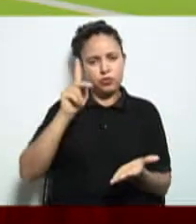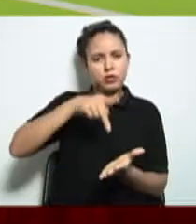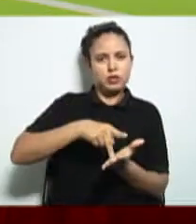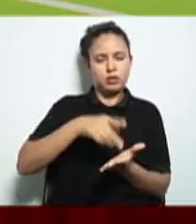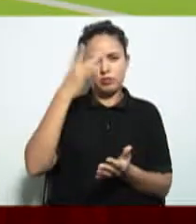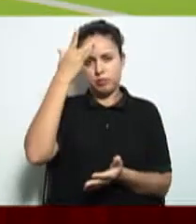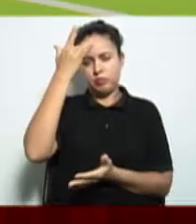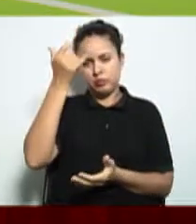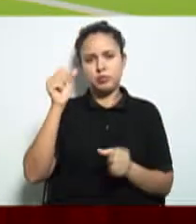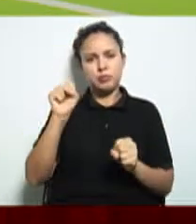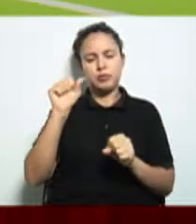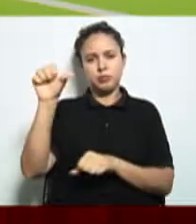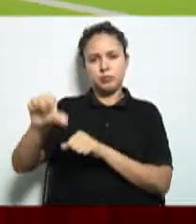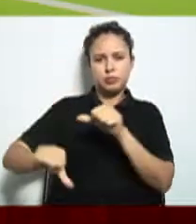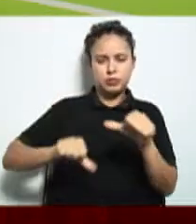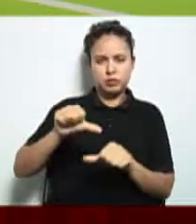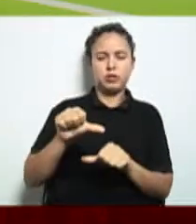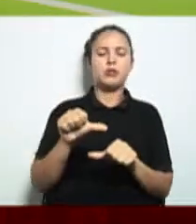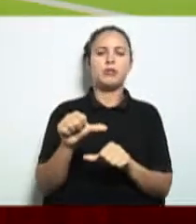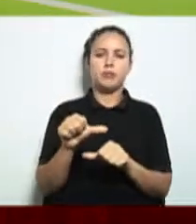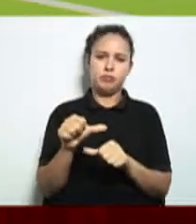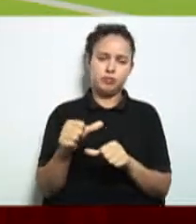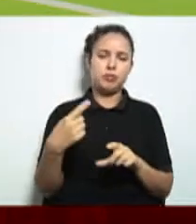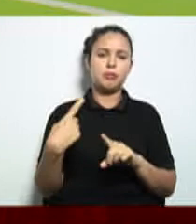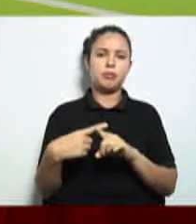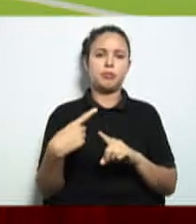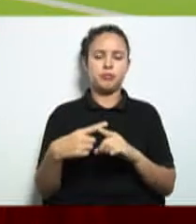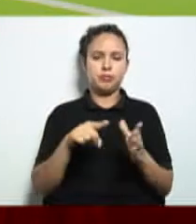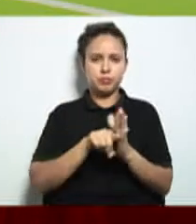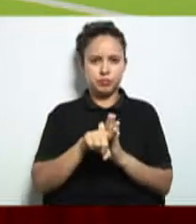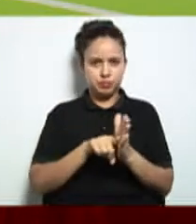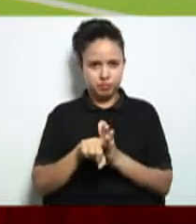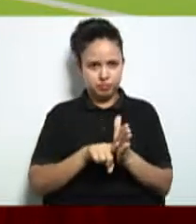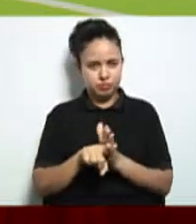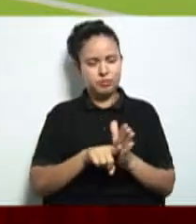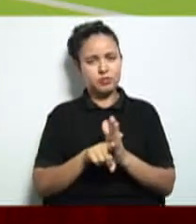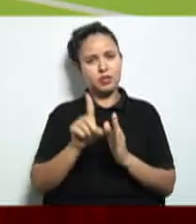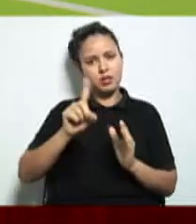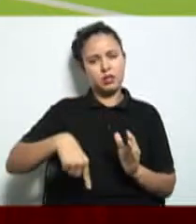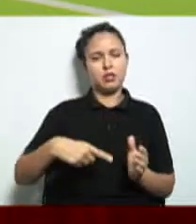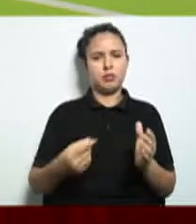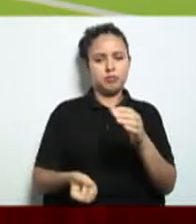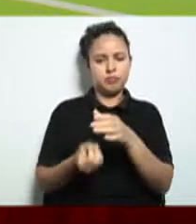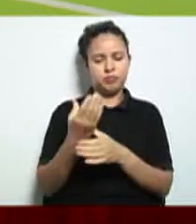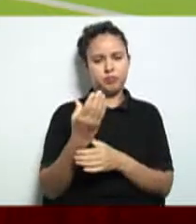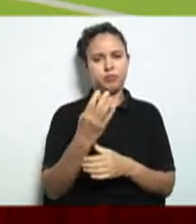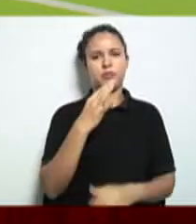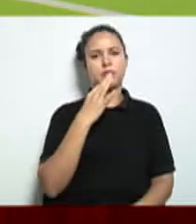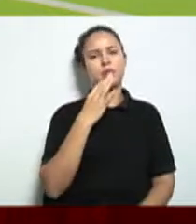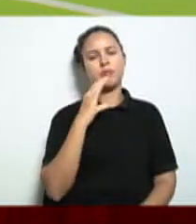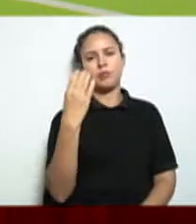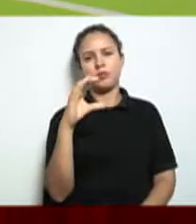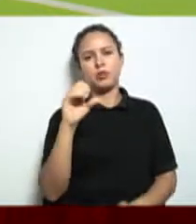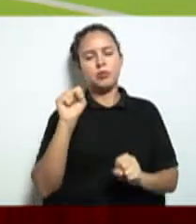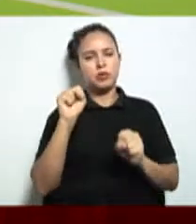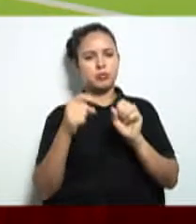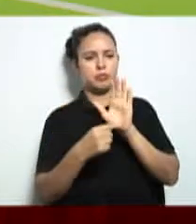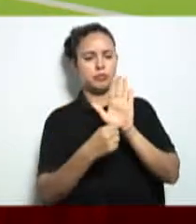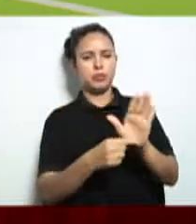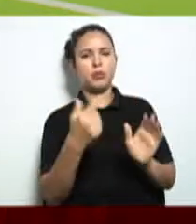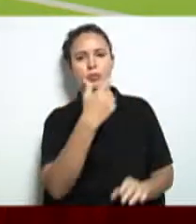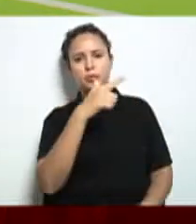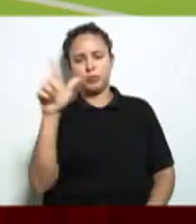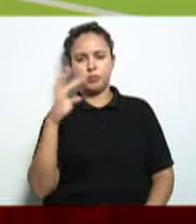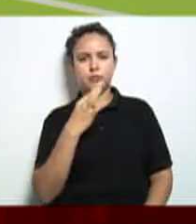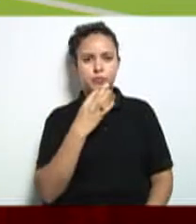porque as pesquisas, que são os principais meios de produzir o conhecimento científico, podem mostrar um outro conhecimento para a